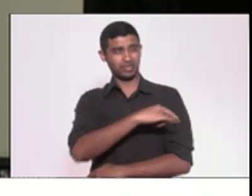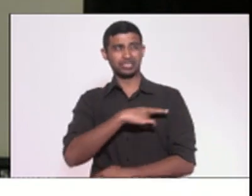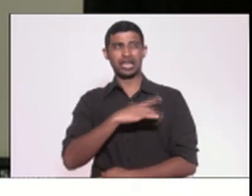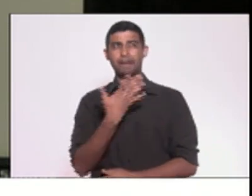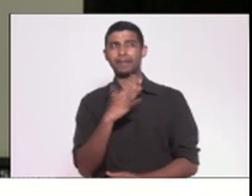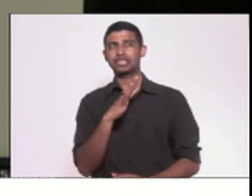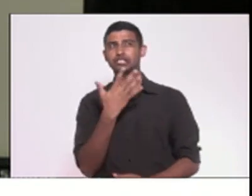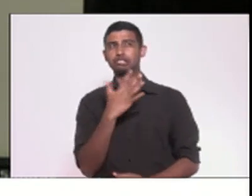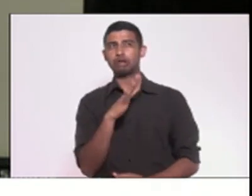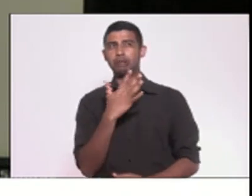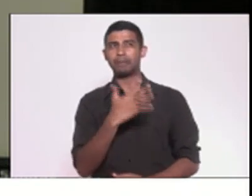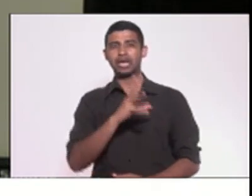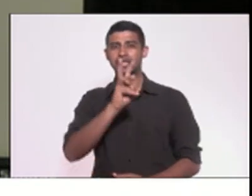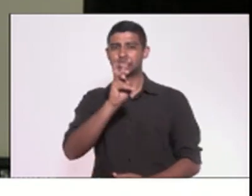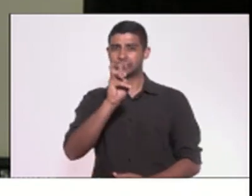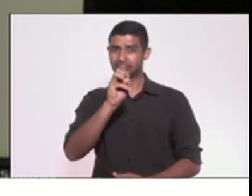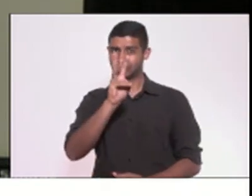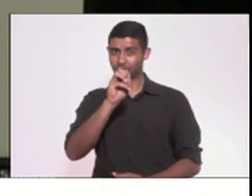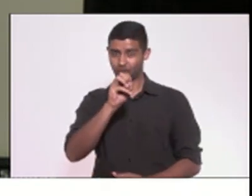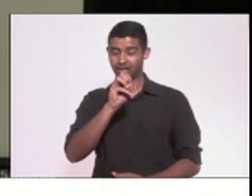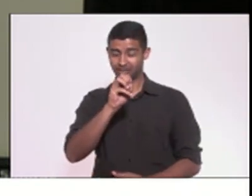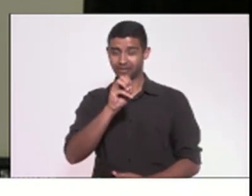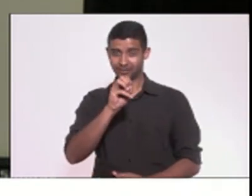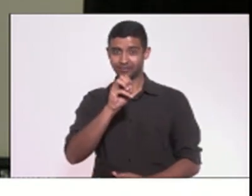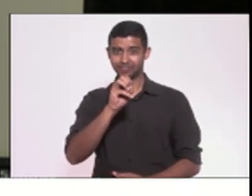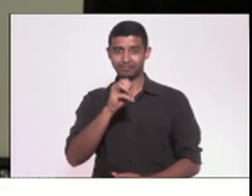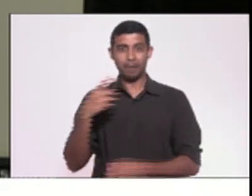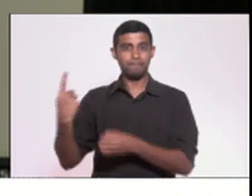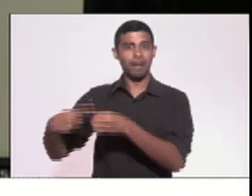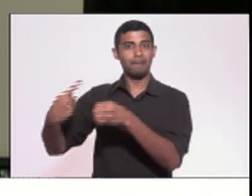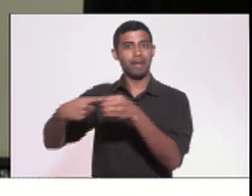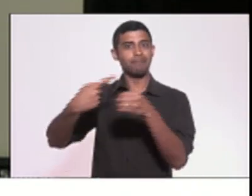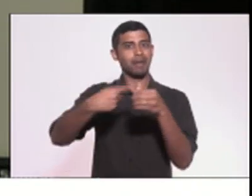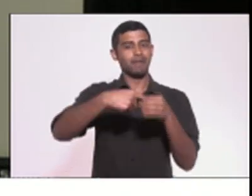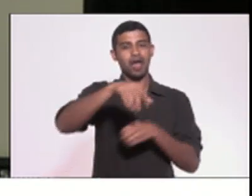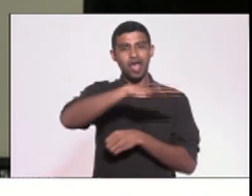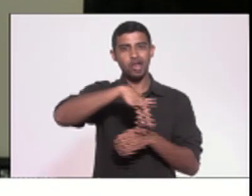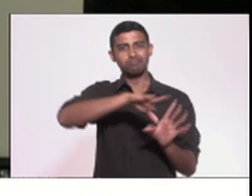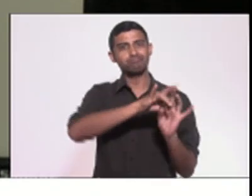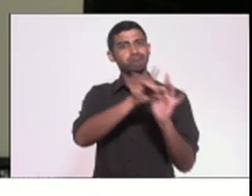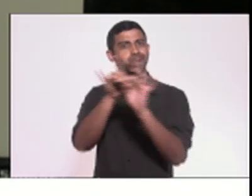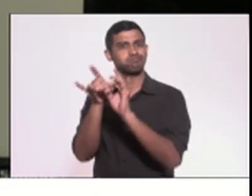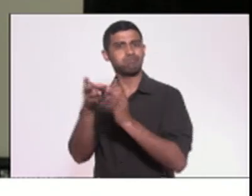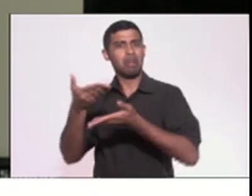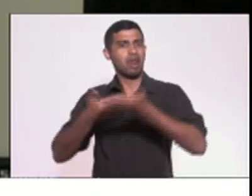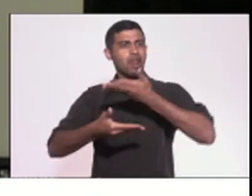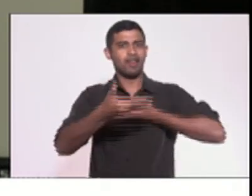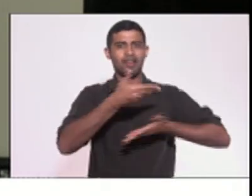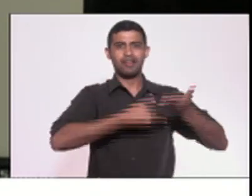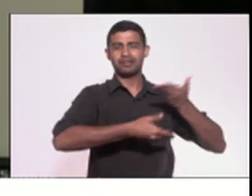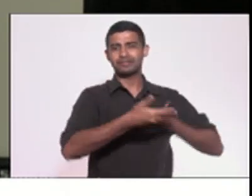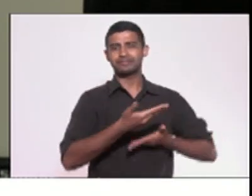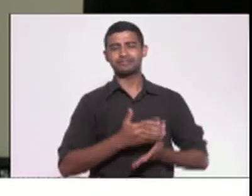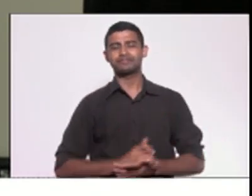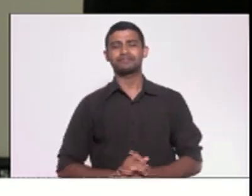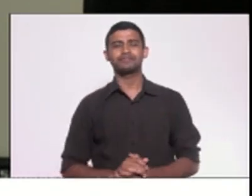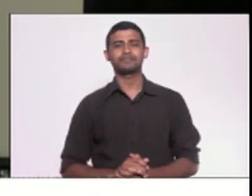de 50 municípios participando, mas